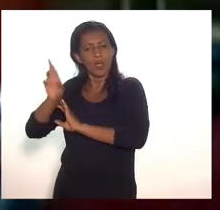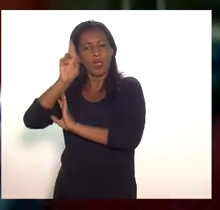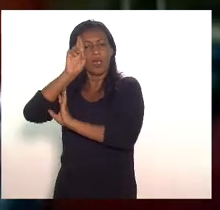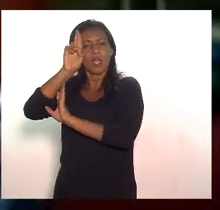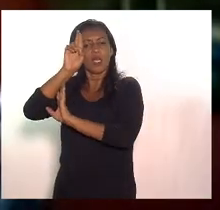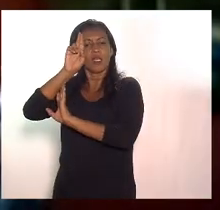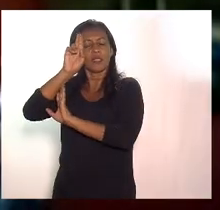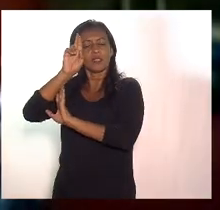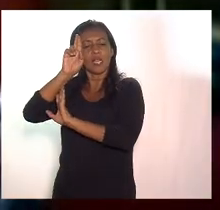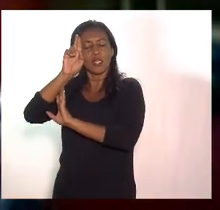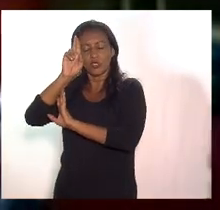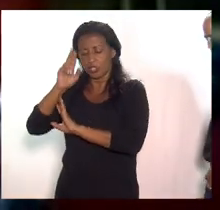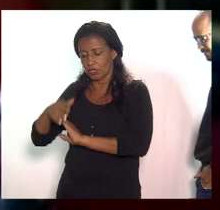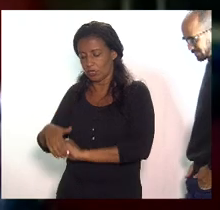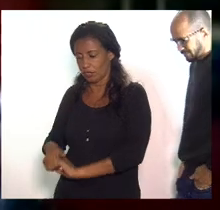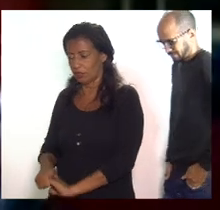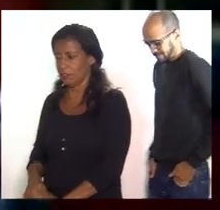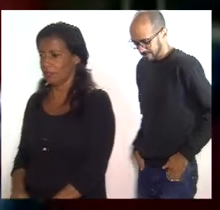responsáveis pela mobilidade